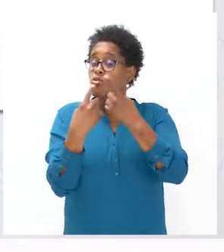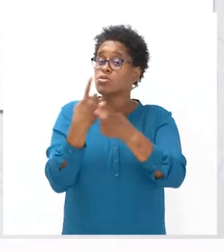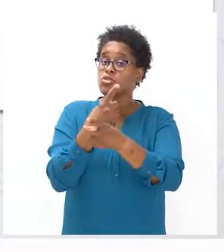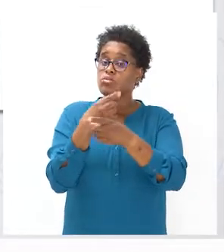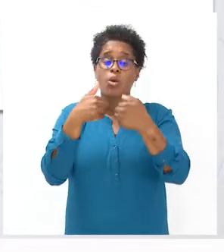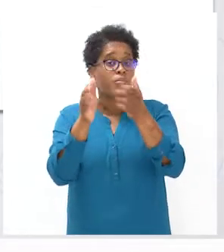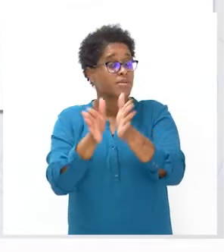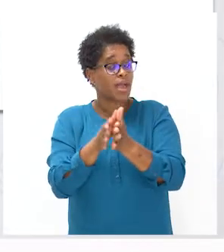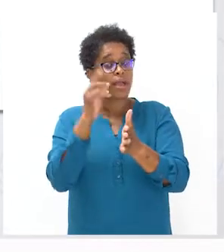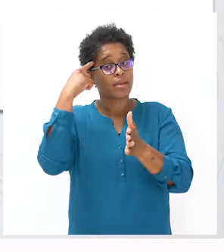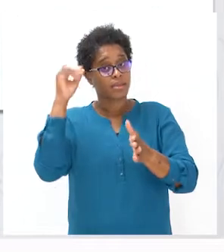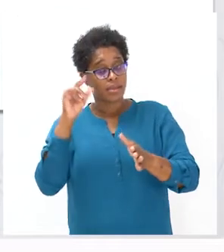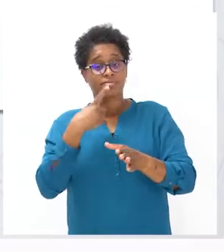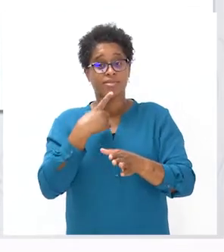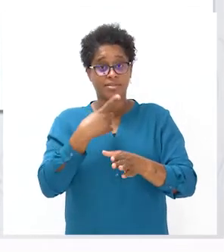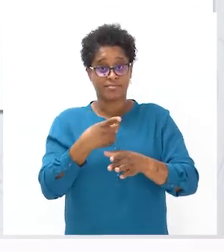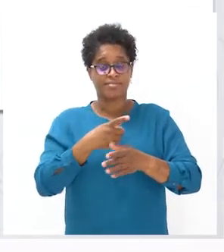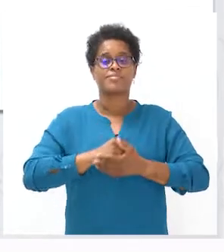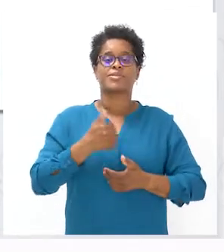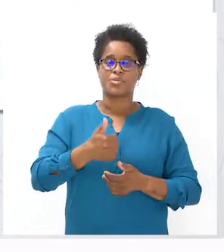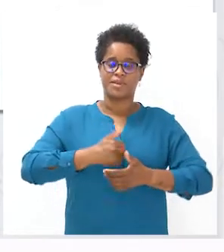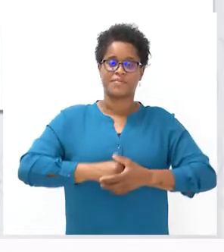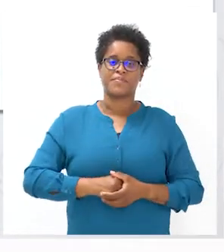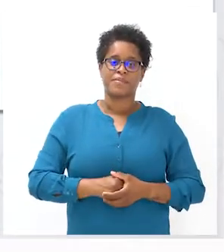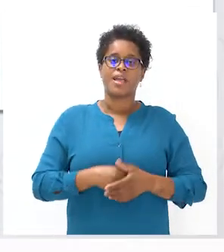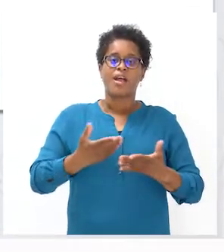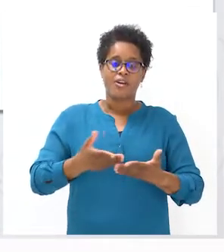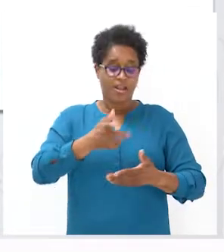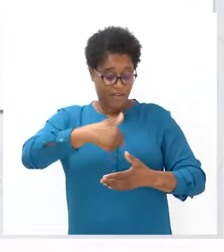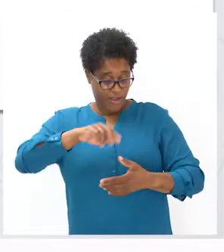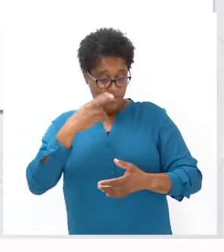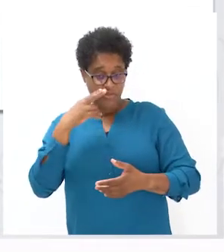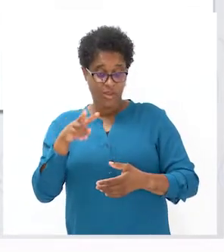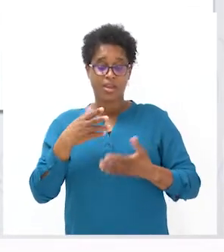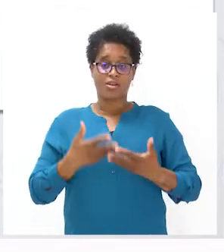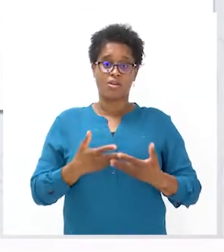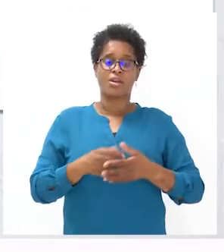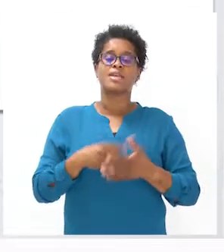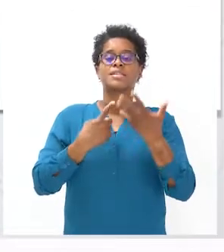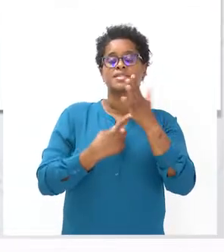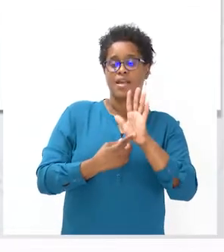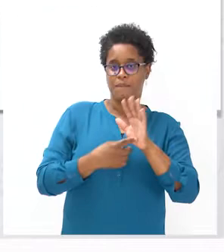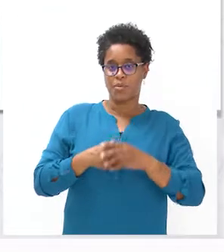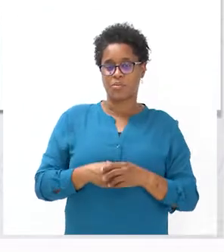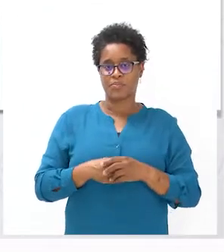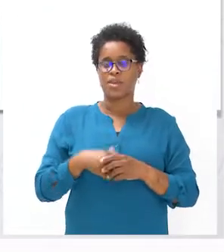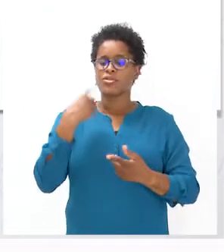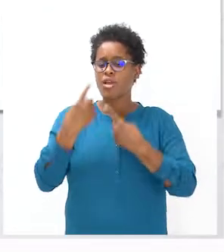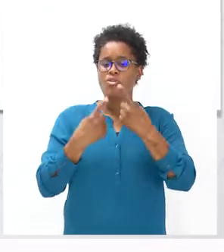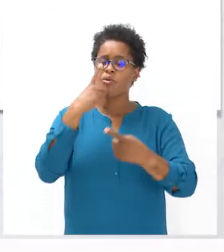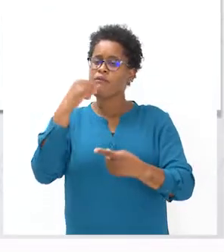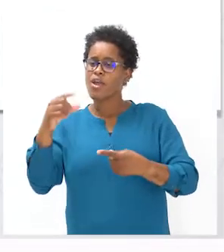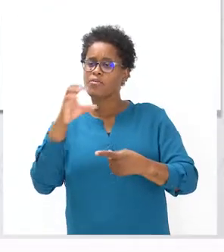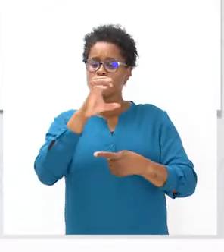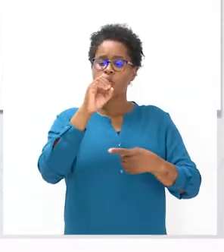ideia, certo? Perceberam? Muito bem. Então, vejamos agora exemplo de alguns